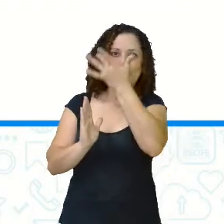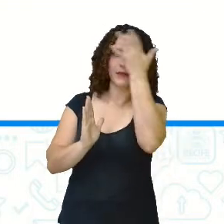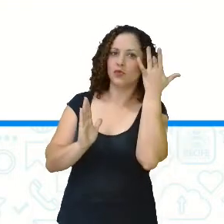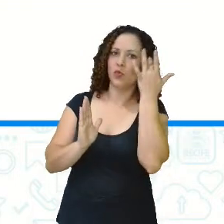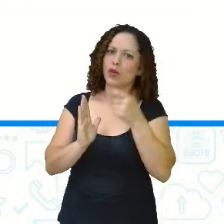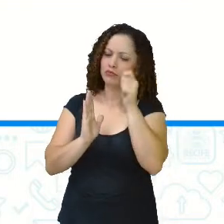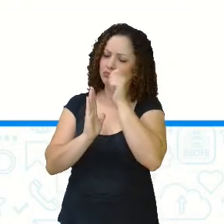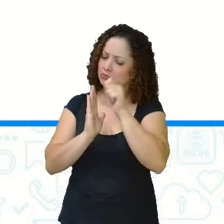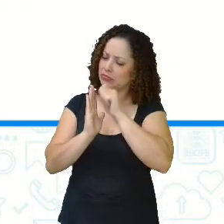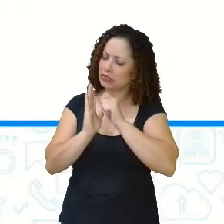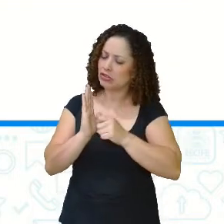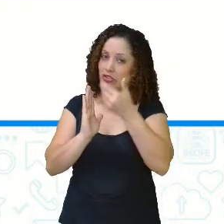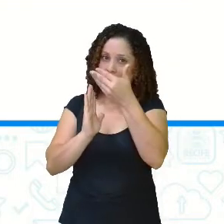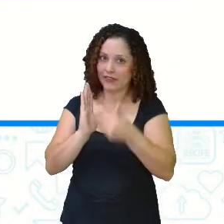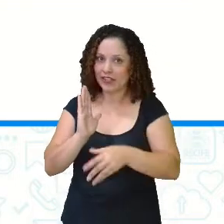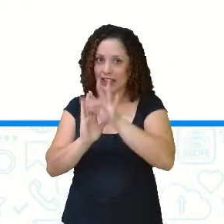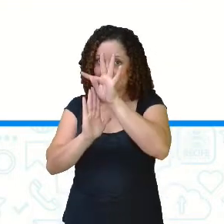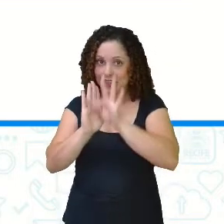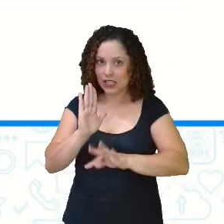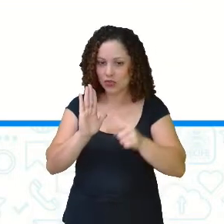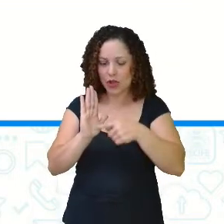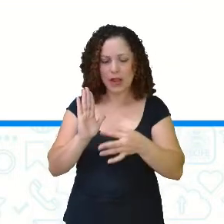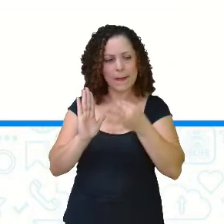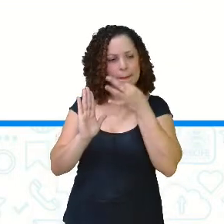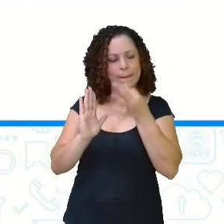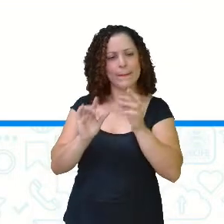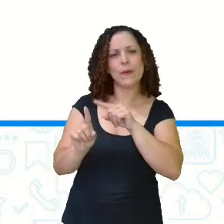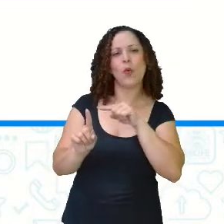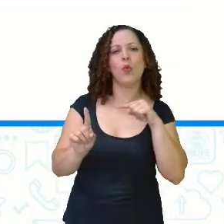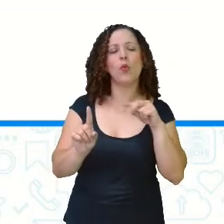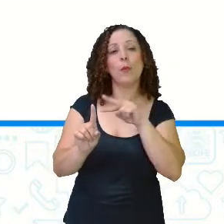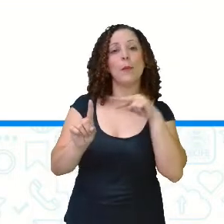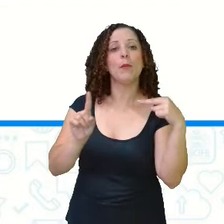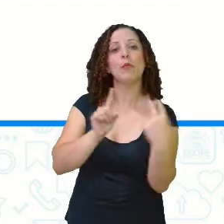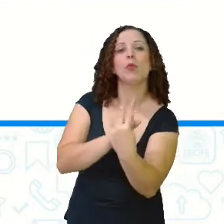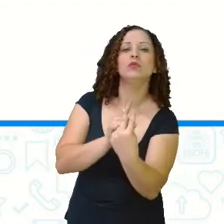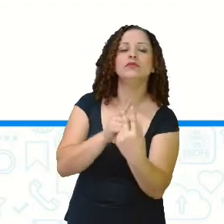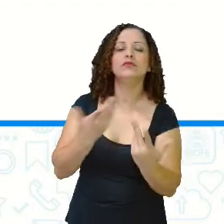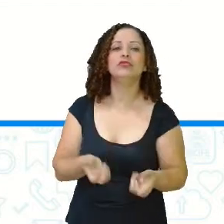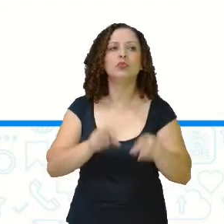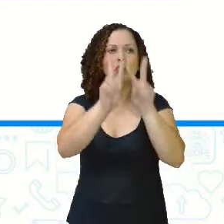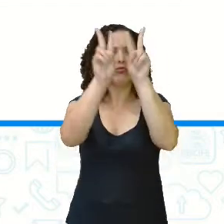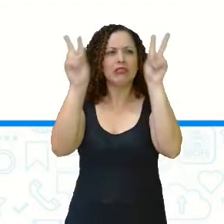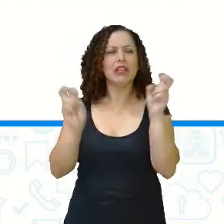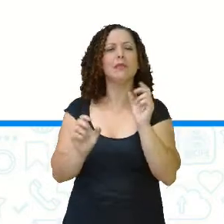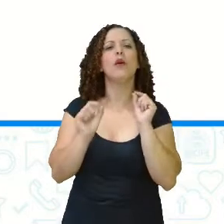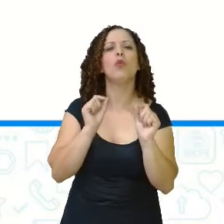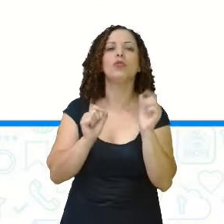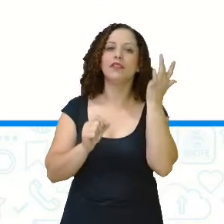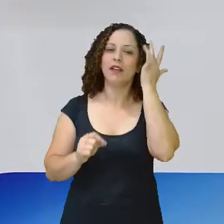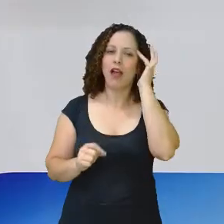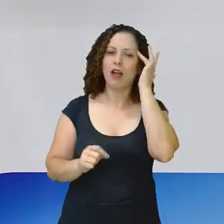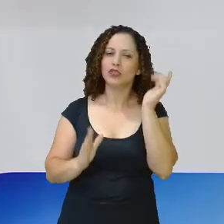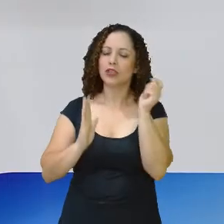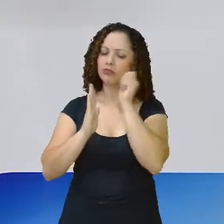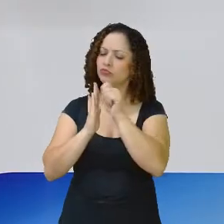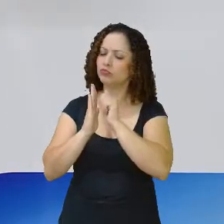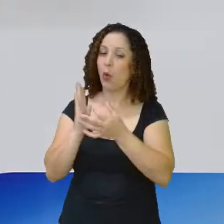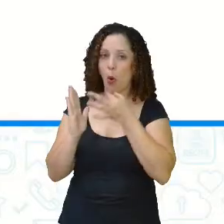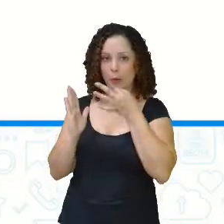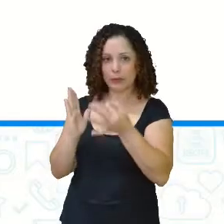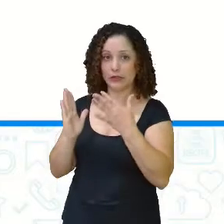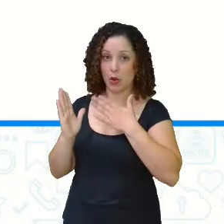de quem escrever, tá? Apresenta seu ponto de vista sobre determinado tema e, por isso, recebe esse nome.